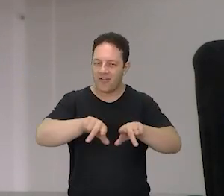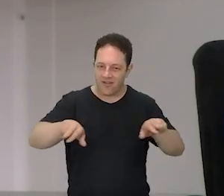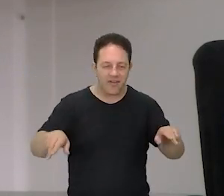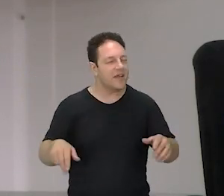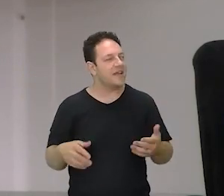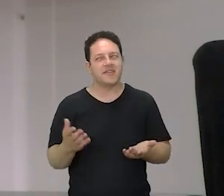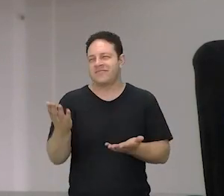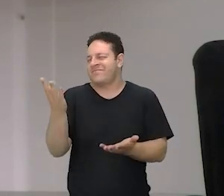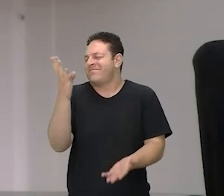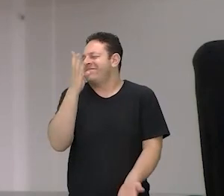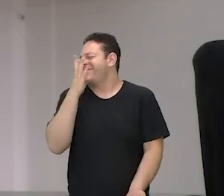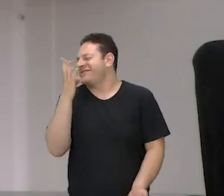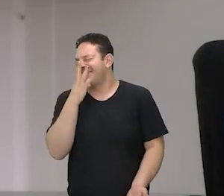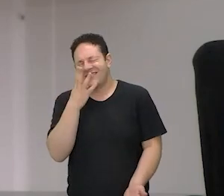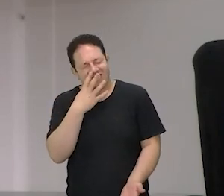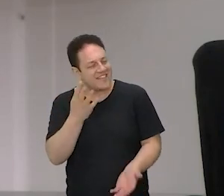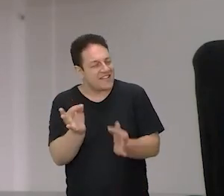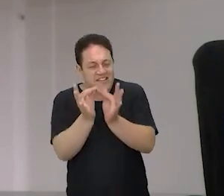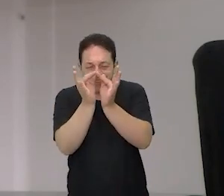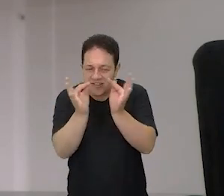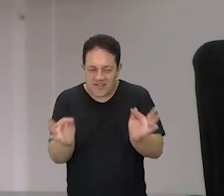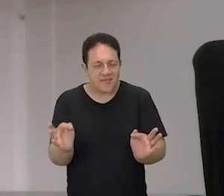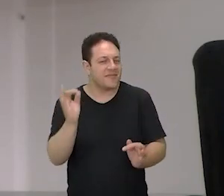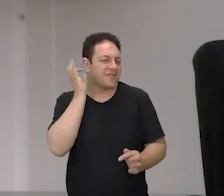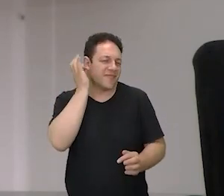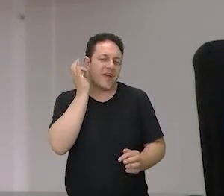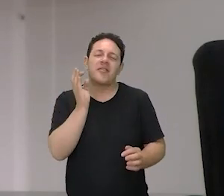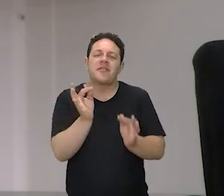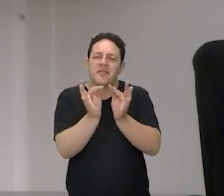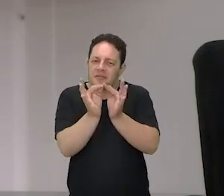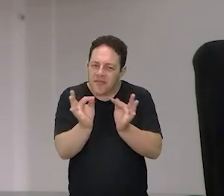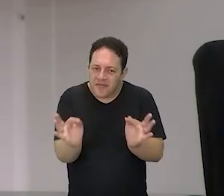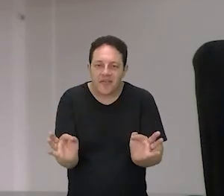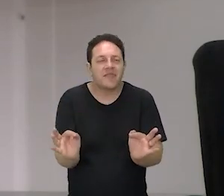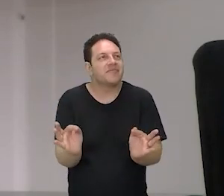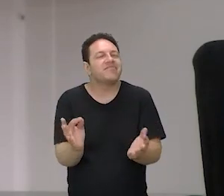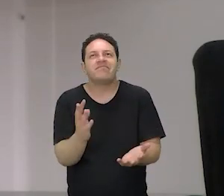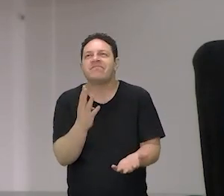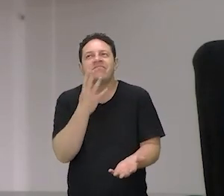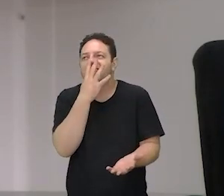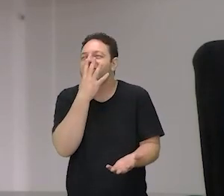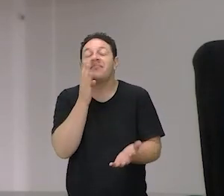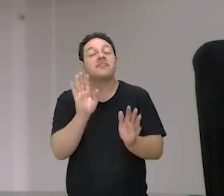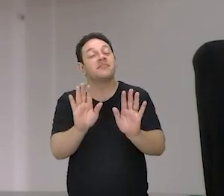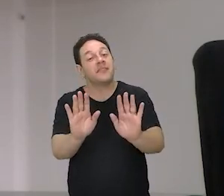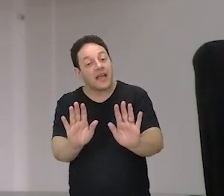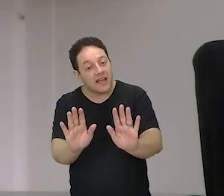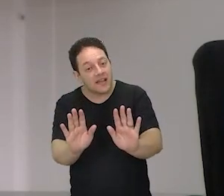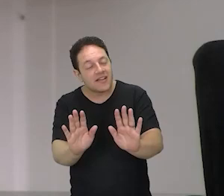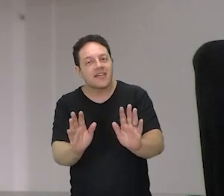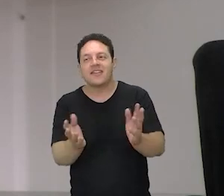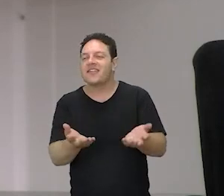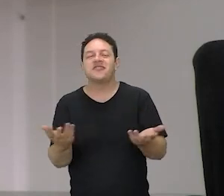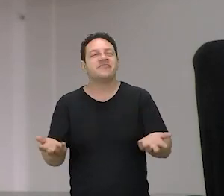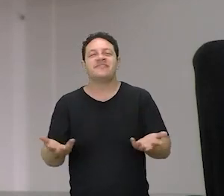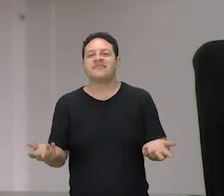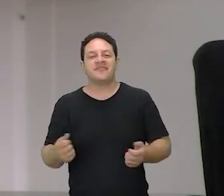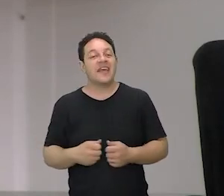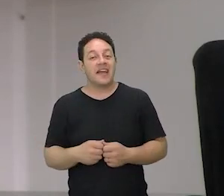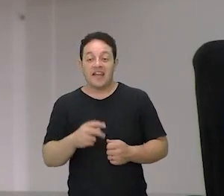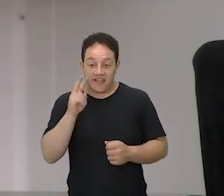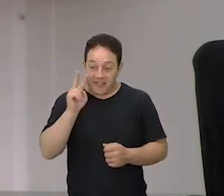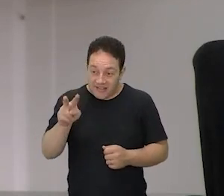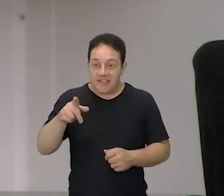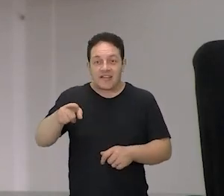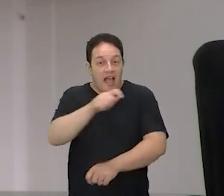Isso é fantástico, assim, é muito simples, é de uma simplicidade, mas, sabe, quando a gente